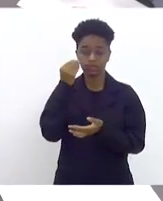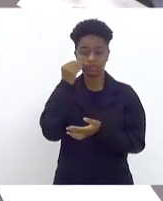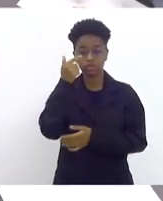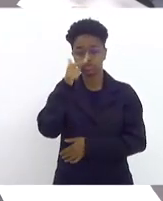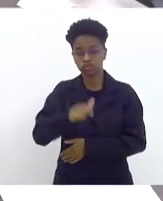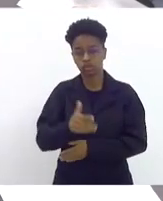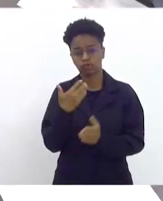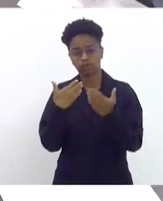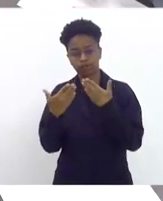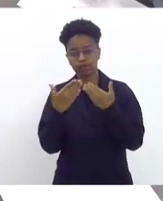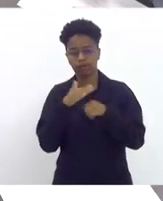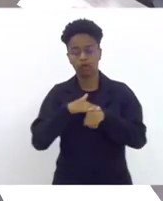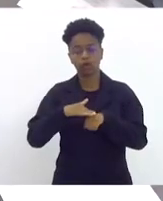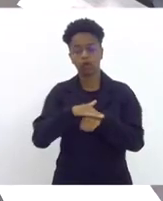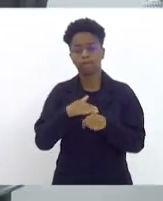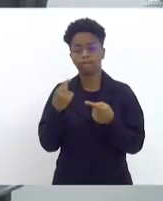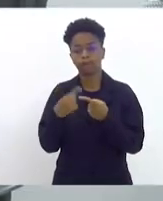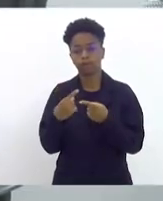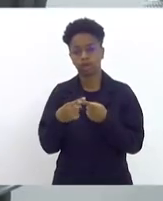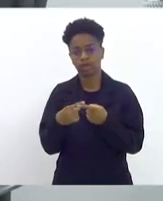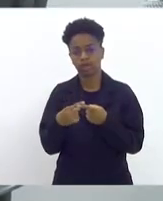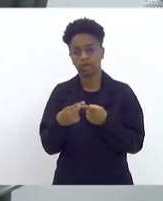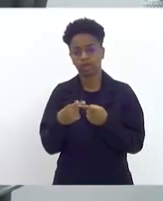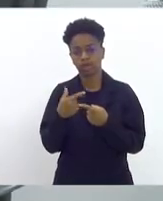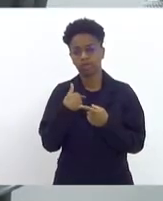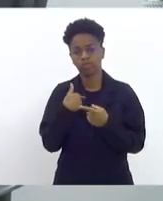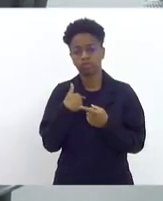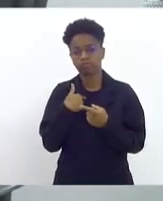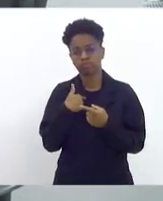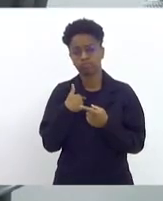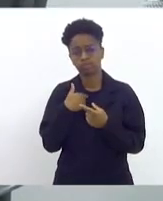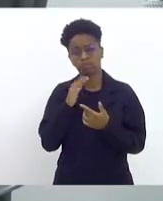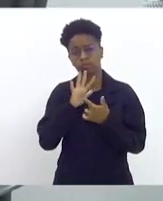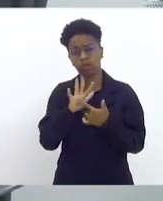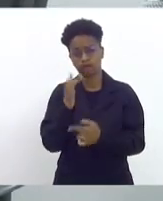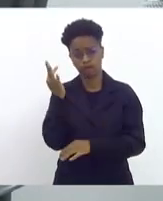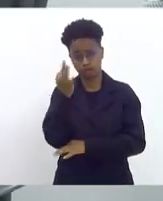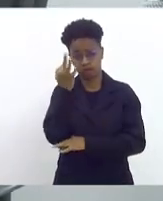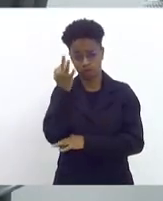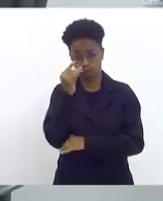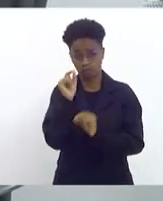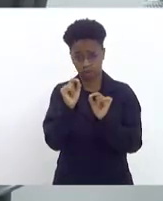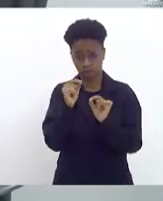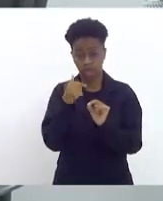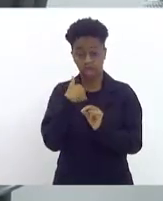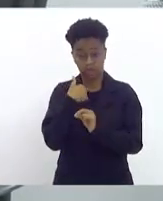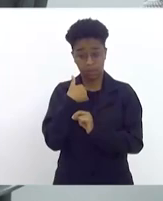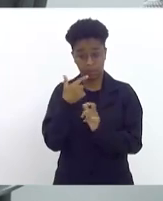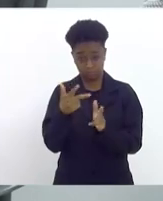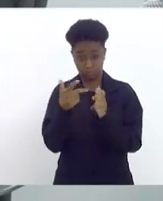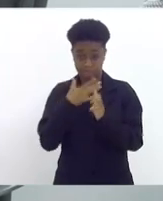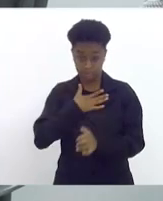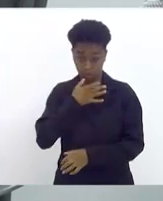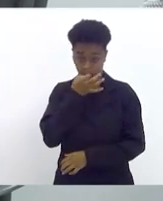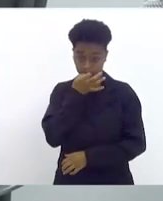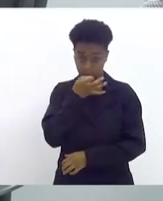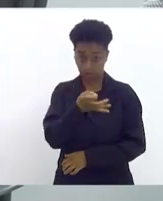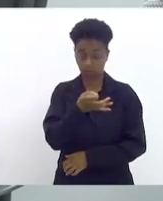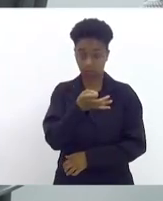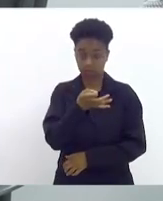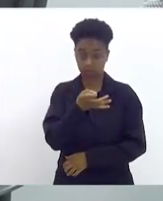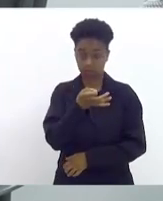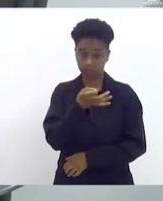à tona porque eu me Manifesto formalmente no seguinte sentido considero aí uma opinião minha Considero